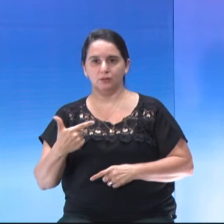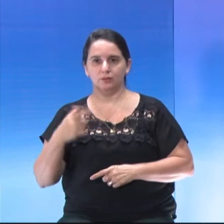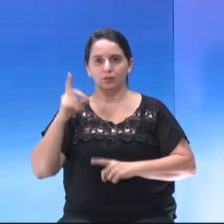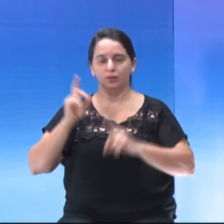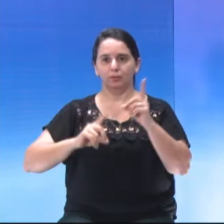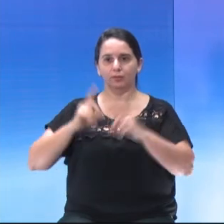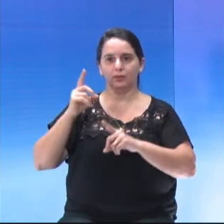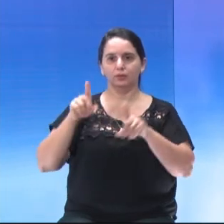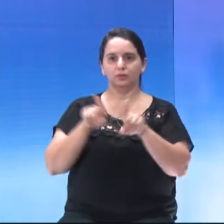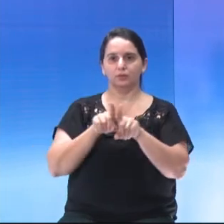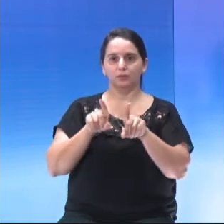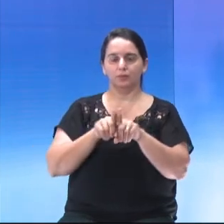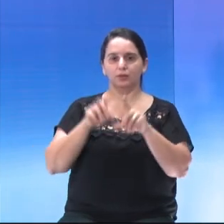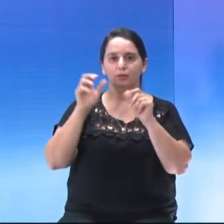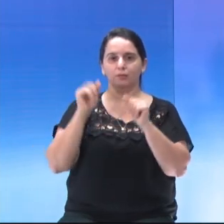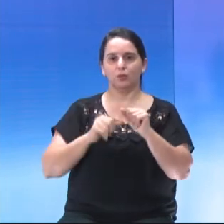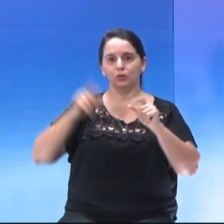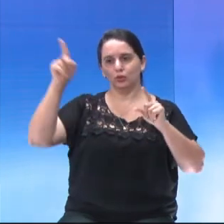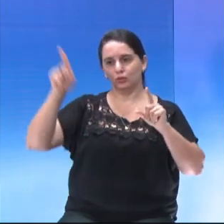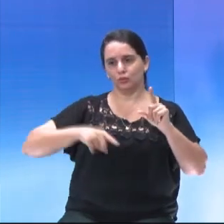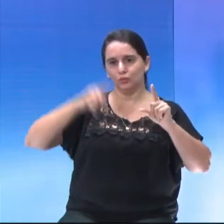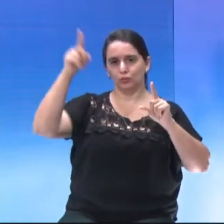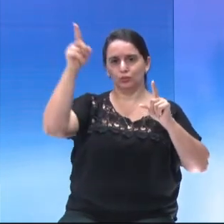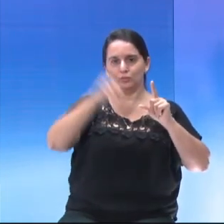produtos. Consequentemente, eu posso